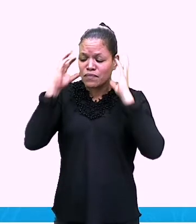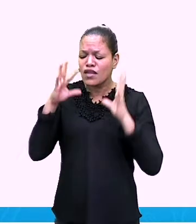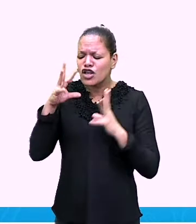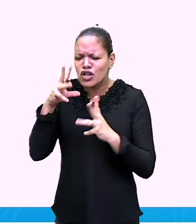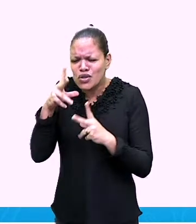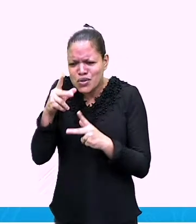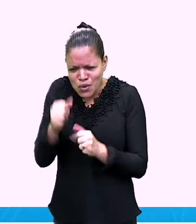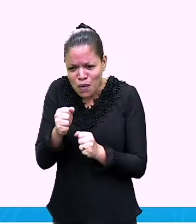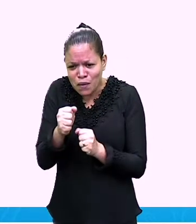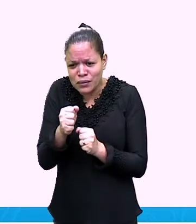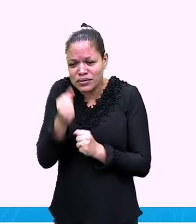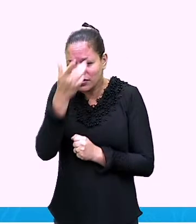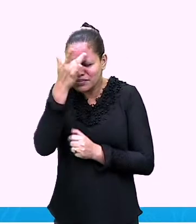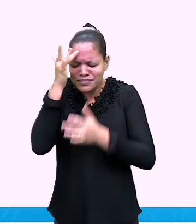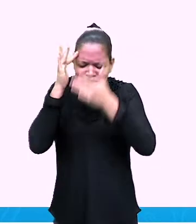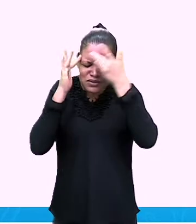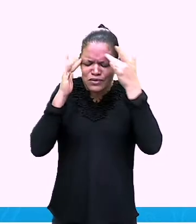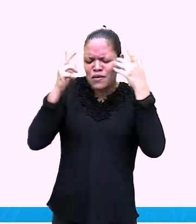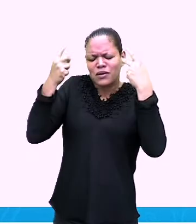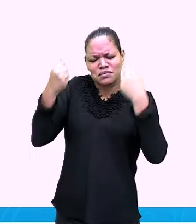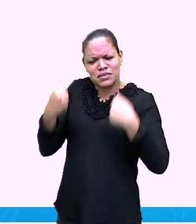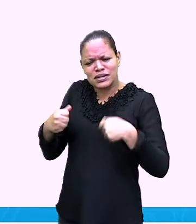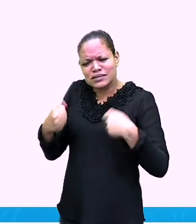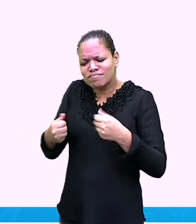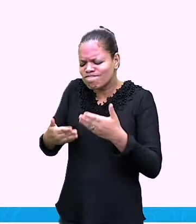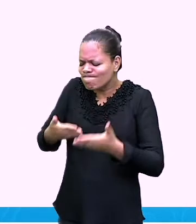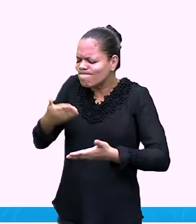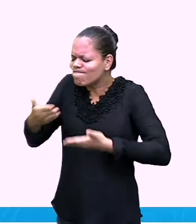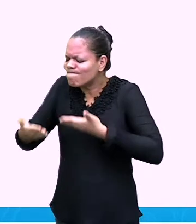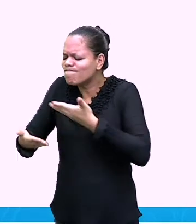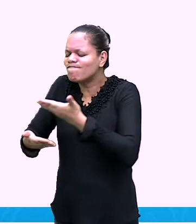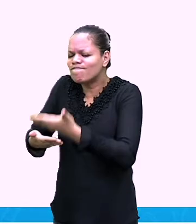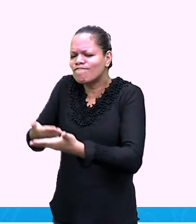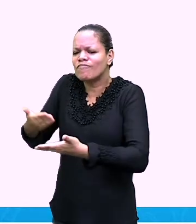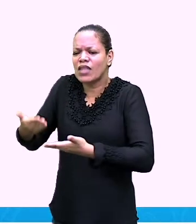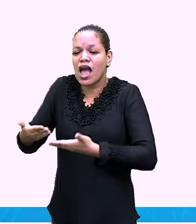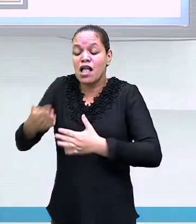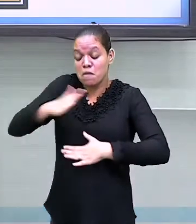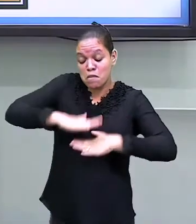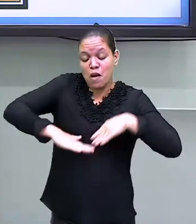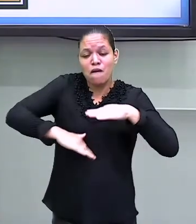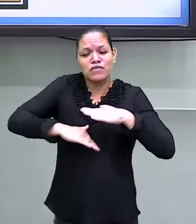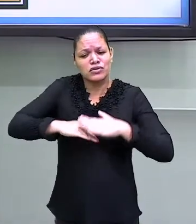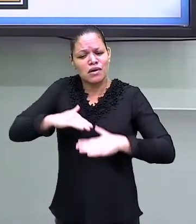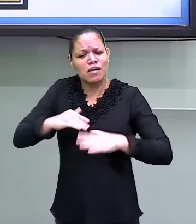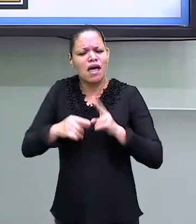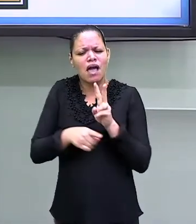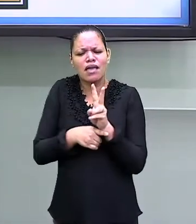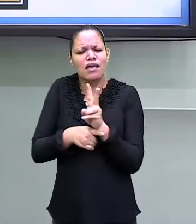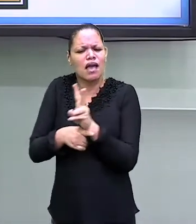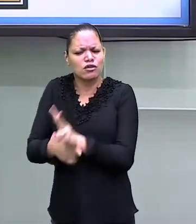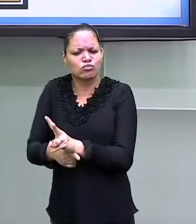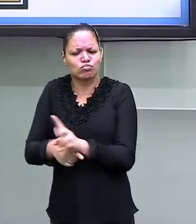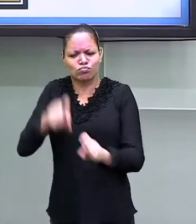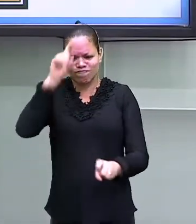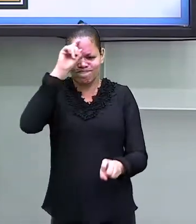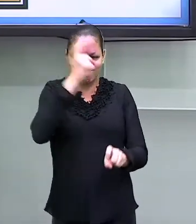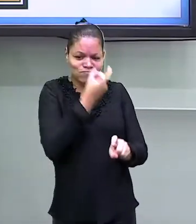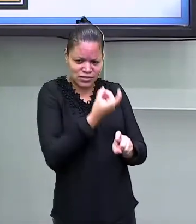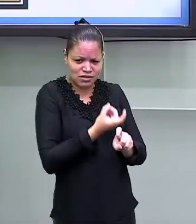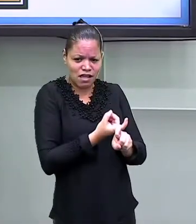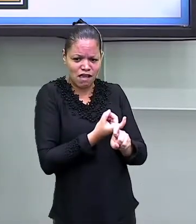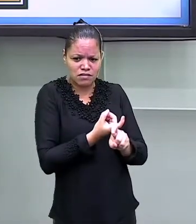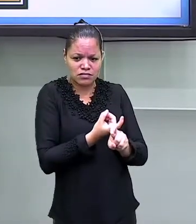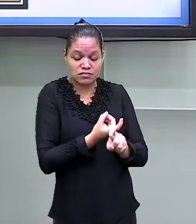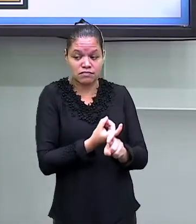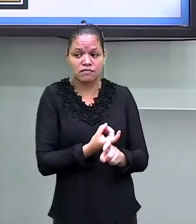pelo profissional que acompanha o disléxico. E aí, crianças, deu para entender um pouco da nossa leitura, do